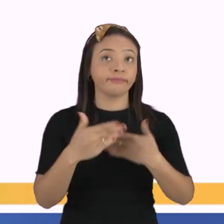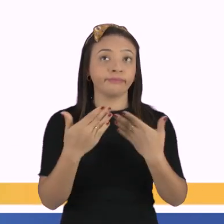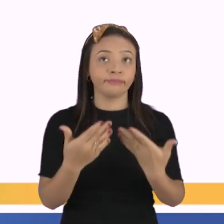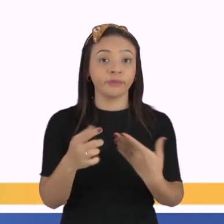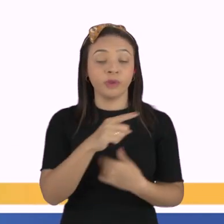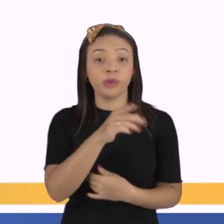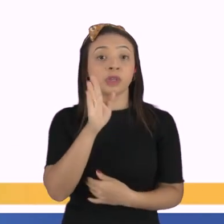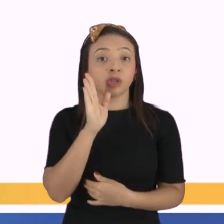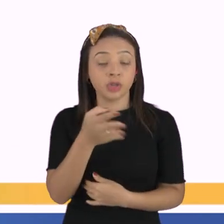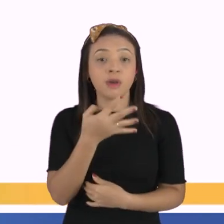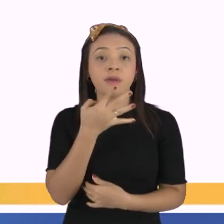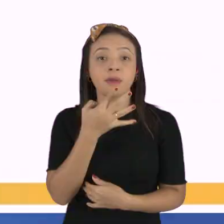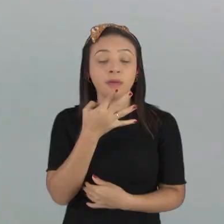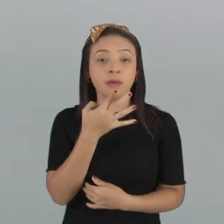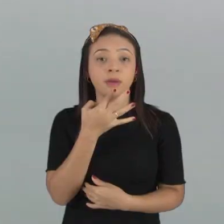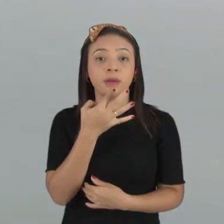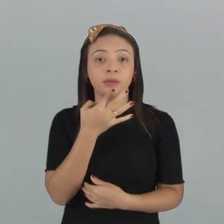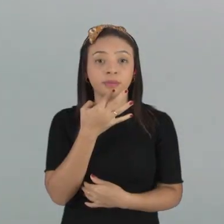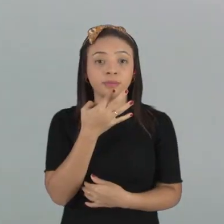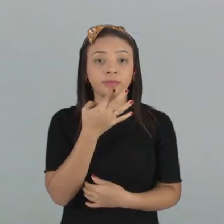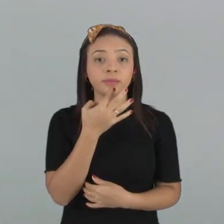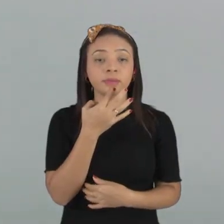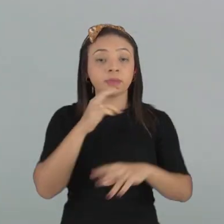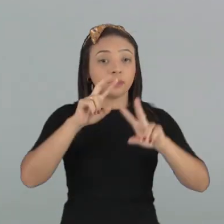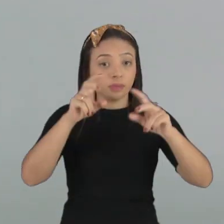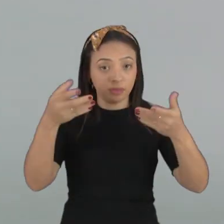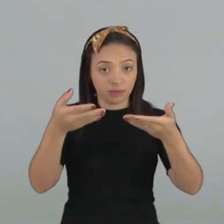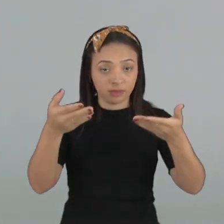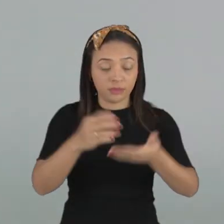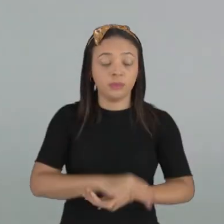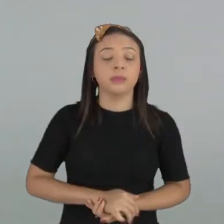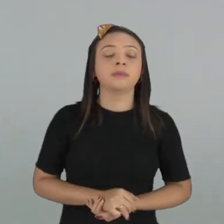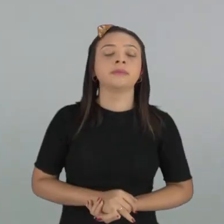Bom, agora que vocês já conhecem sobre